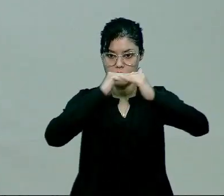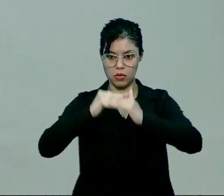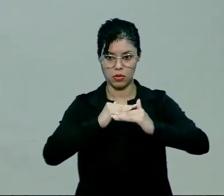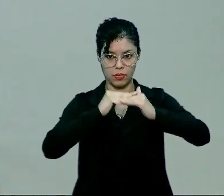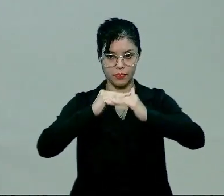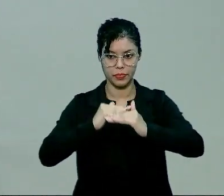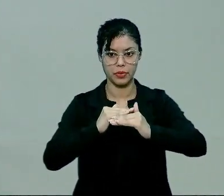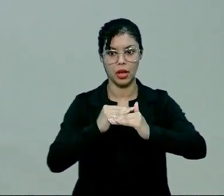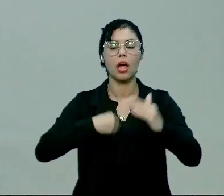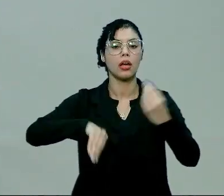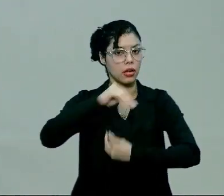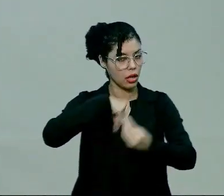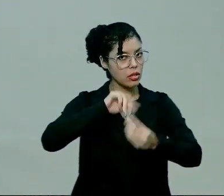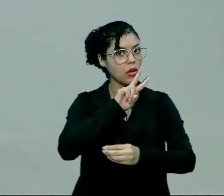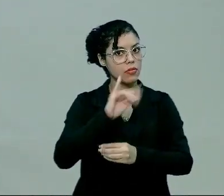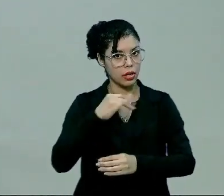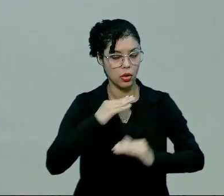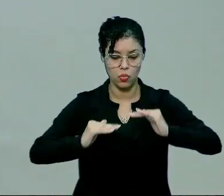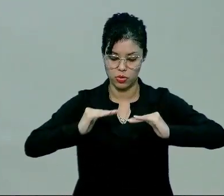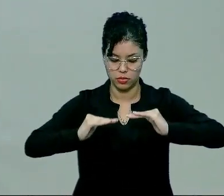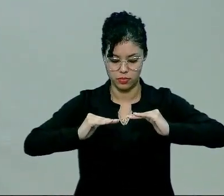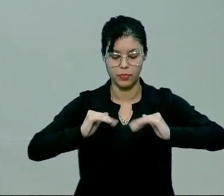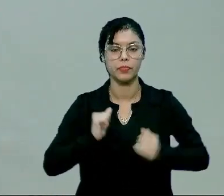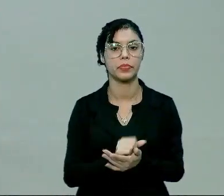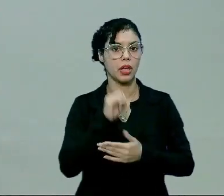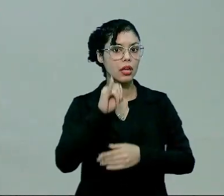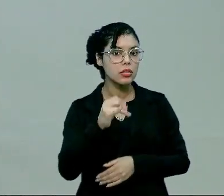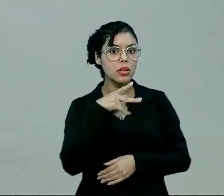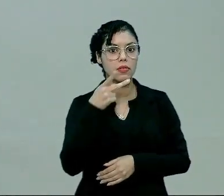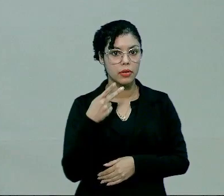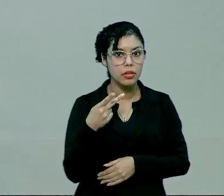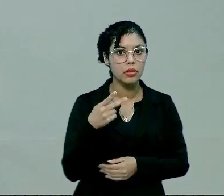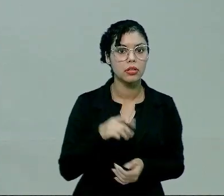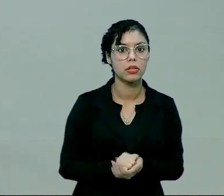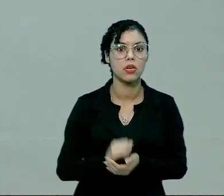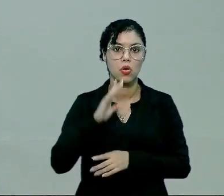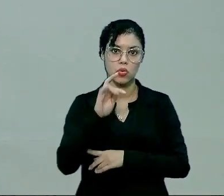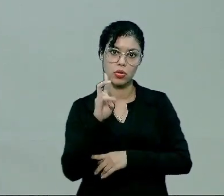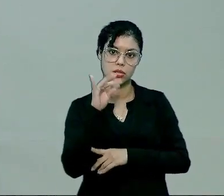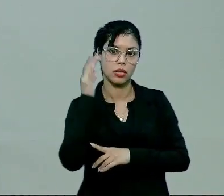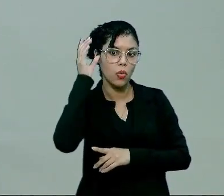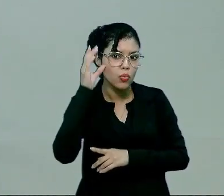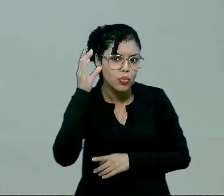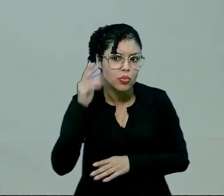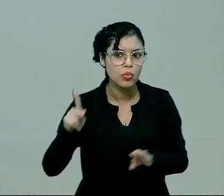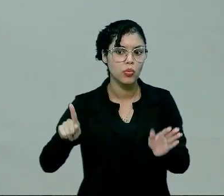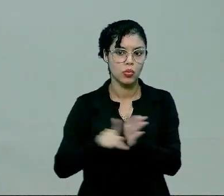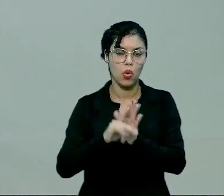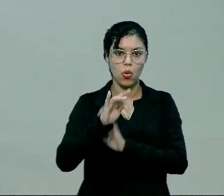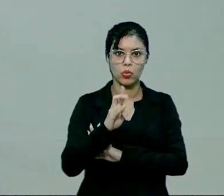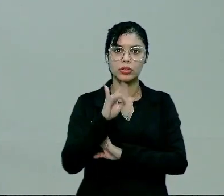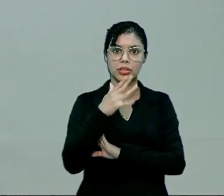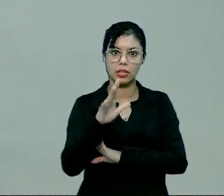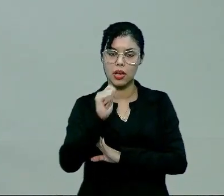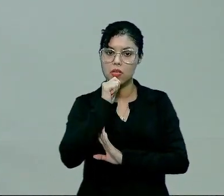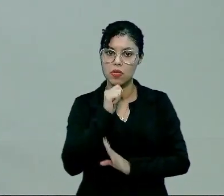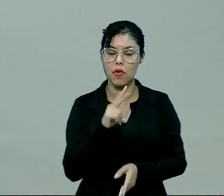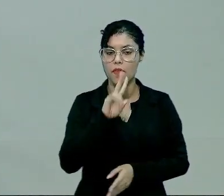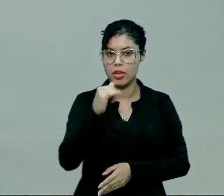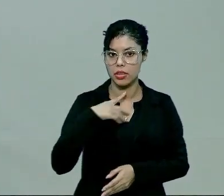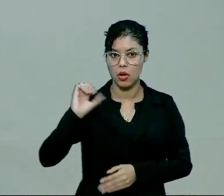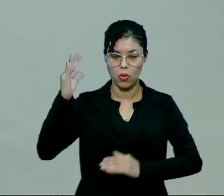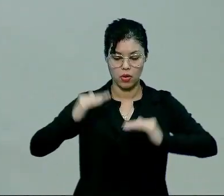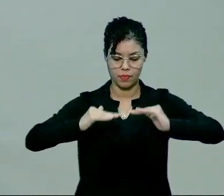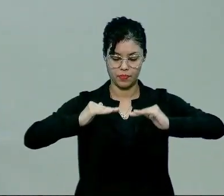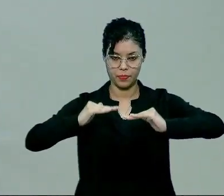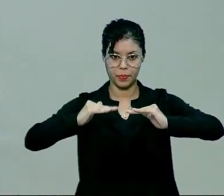igualarem. Aí a reação ela vai atingir o equilíbrio. Se eu estiver falando de concentração, O equilíbrio será atingido no momento